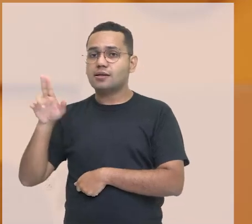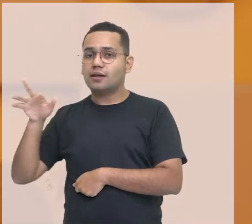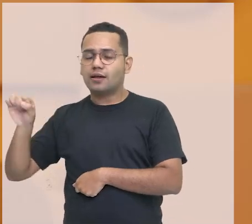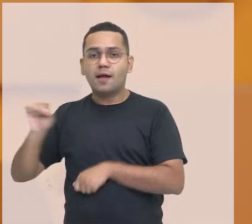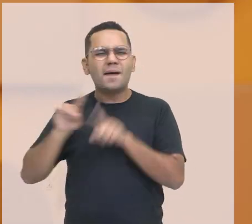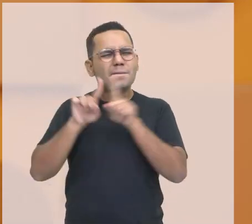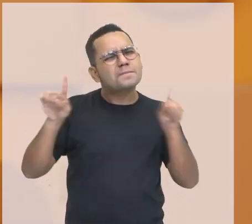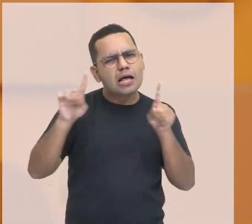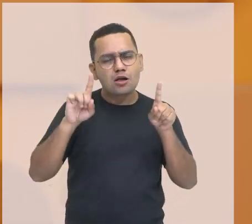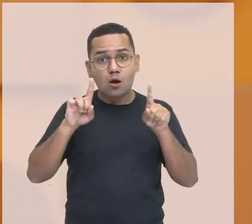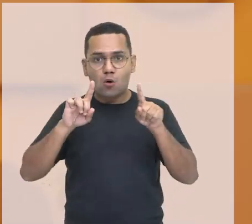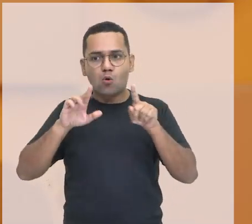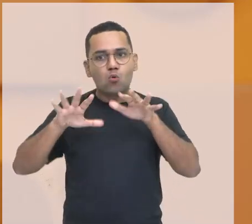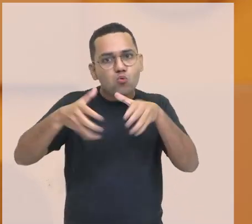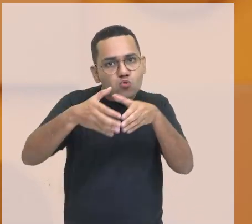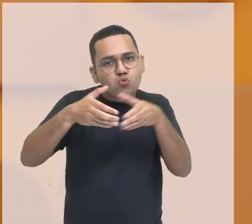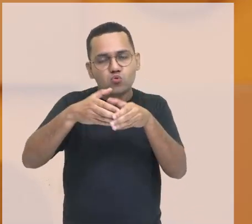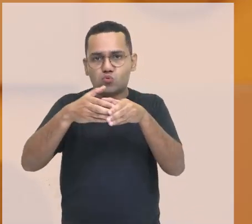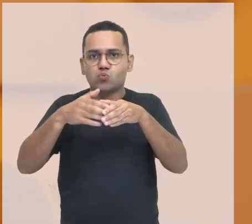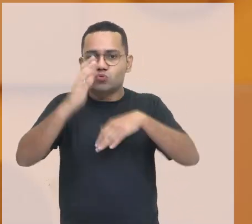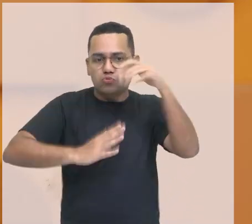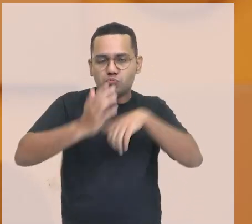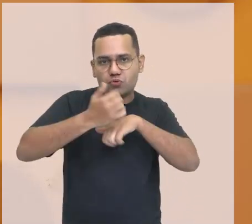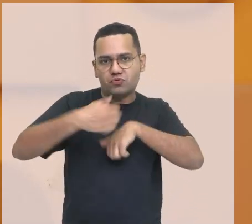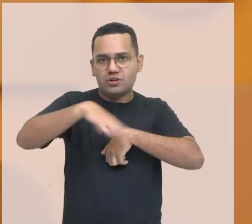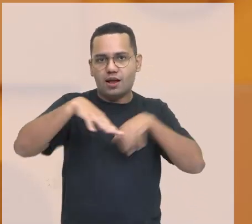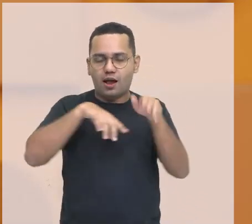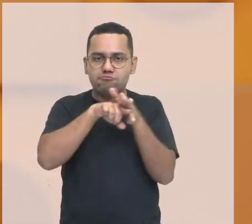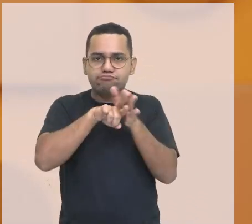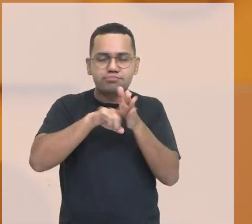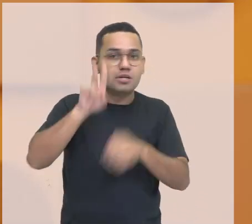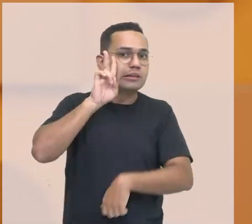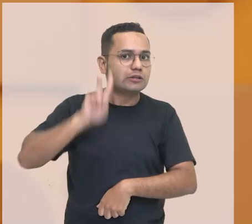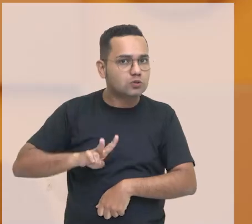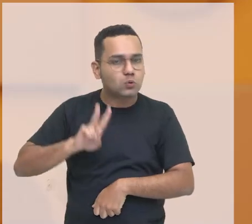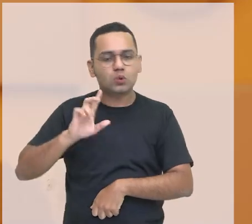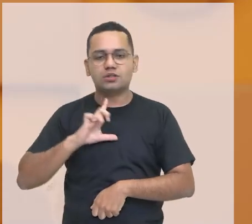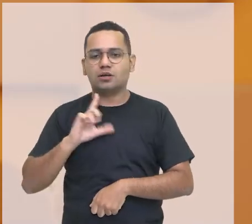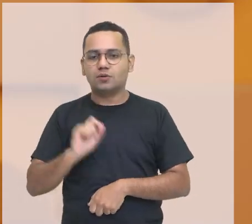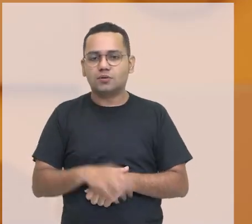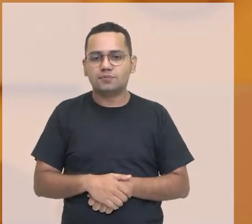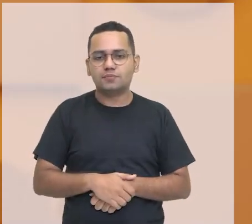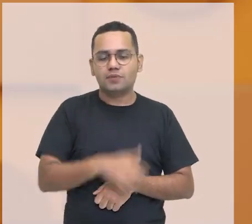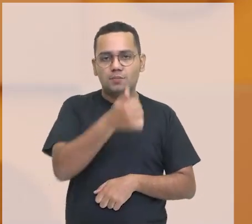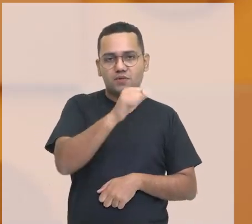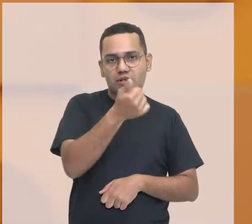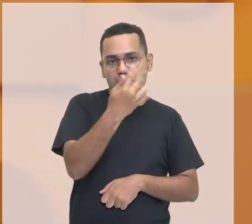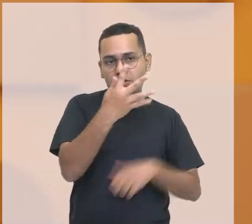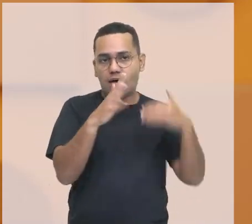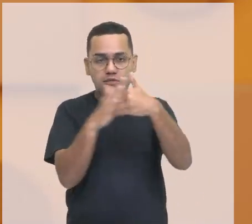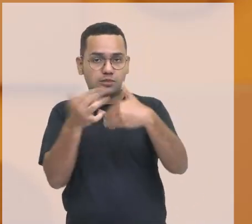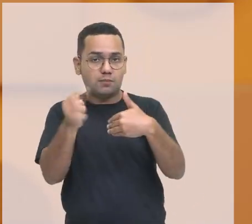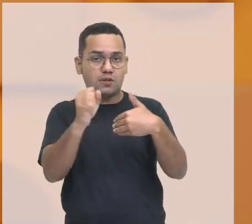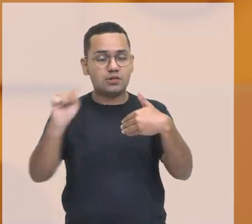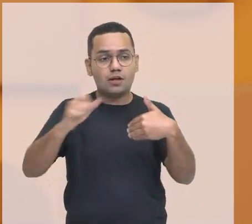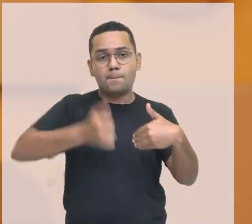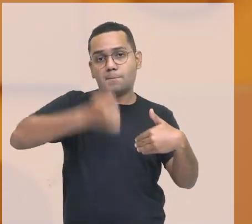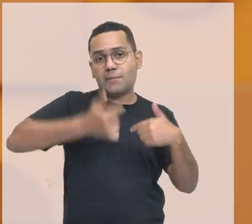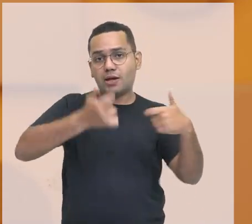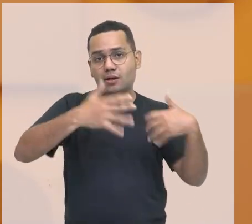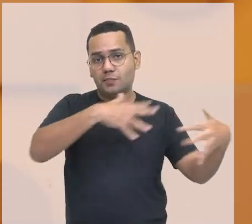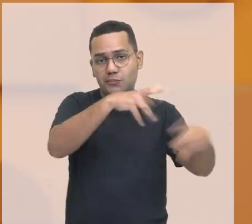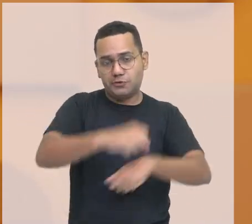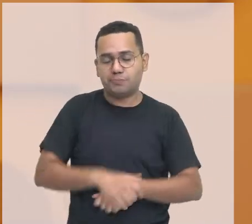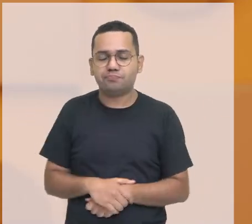então a denominar Primeira Guerra Mundial, conflito que acontece ali entre 1914 e 1918, e Segunda Guerra Mundial,